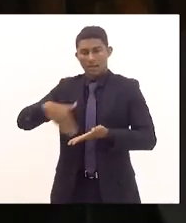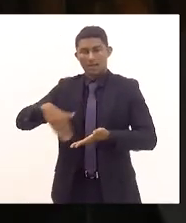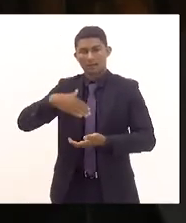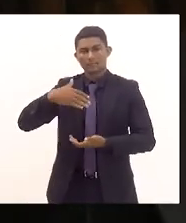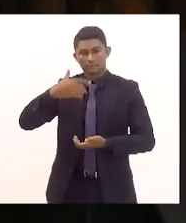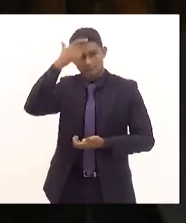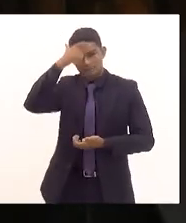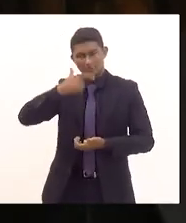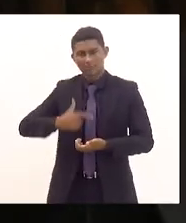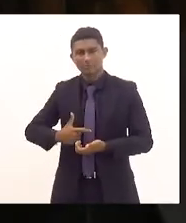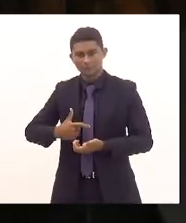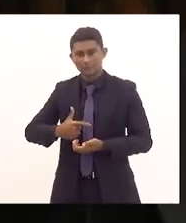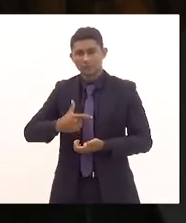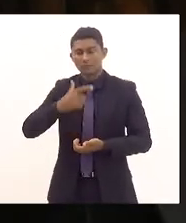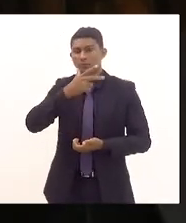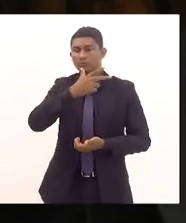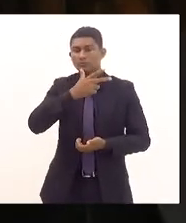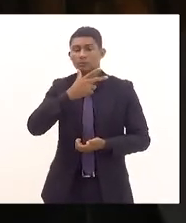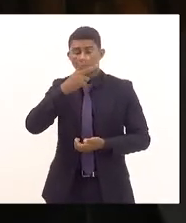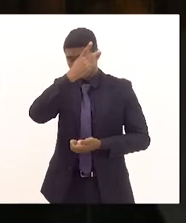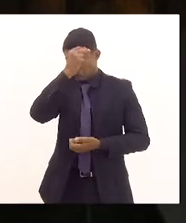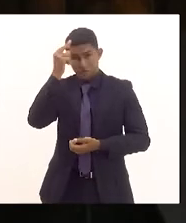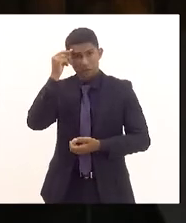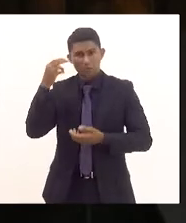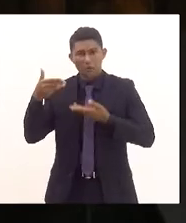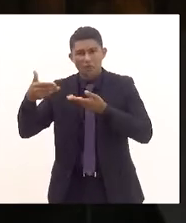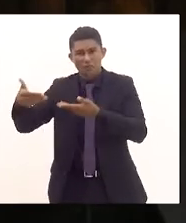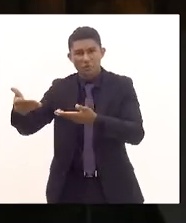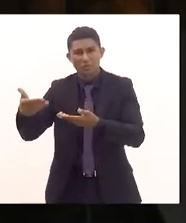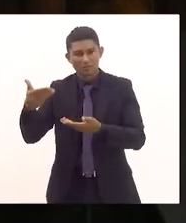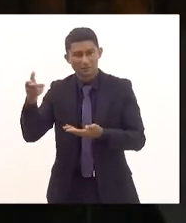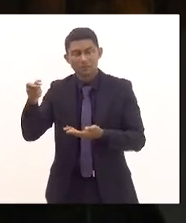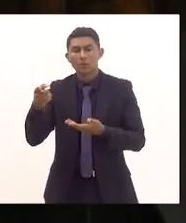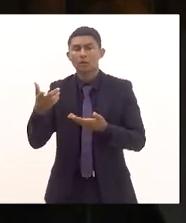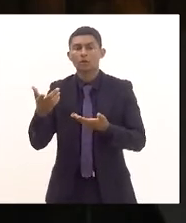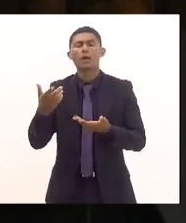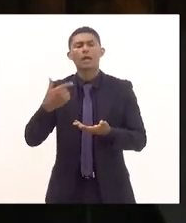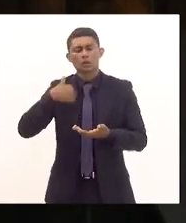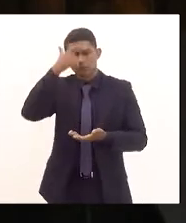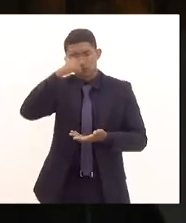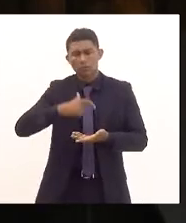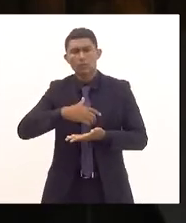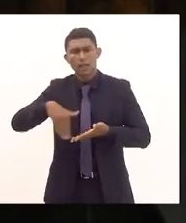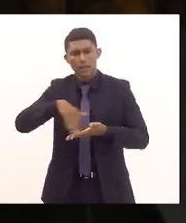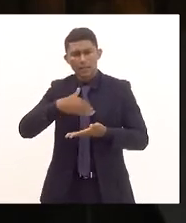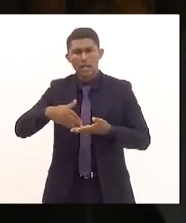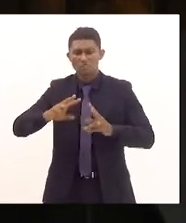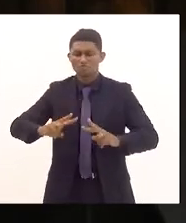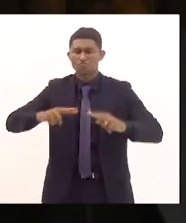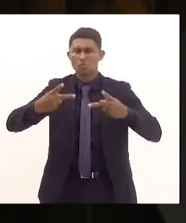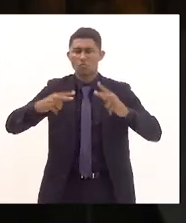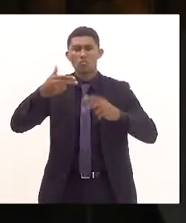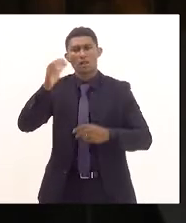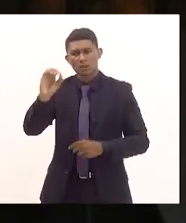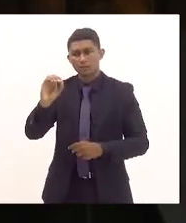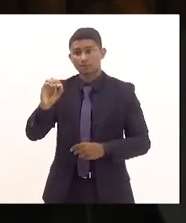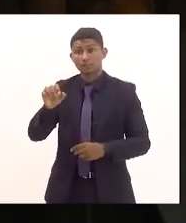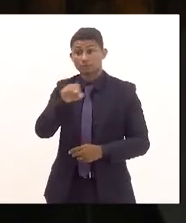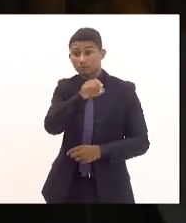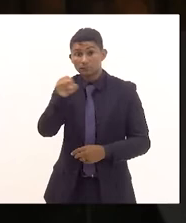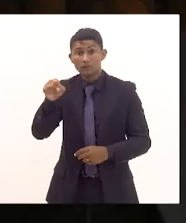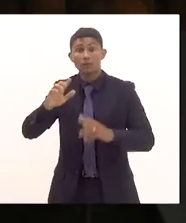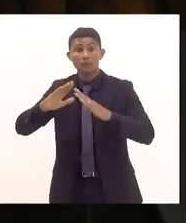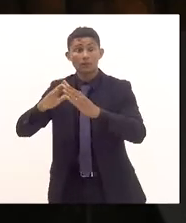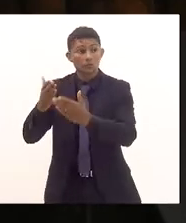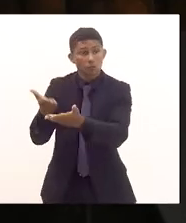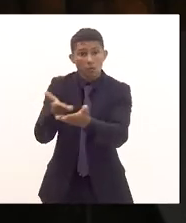apartamento do prefeito Eduardo Paes me convidou para esta grande missão a escola recebeu algo em torno de 58 mil réis por ano